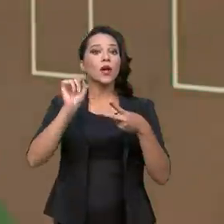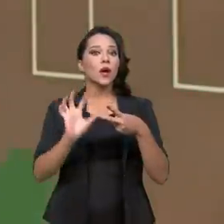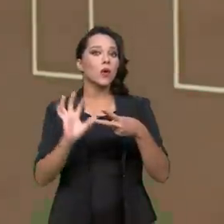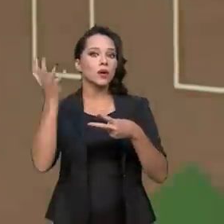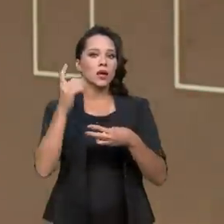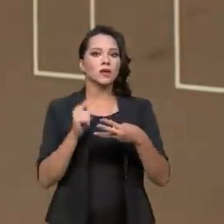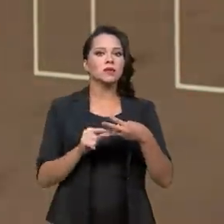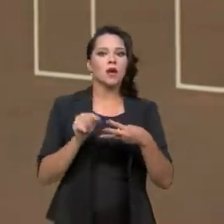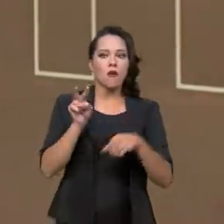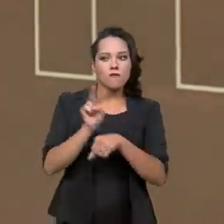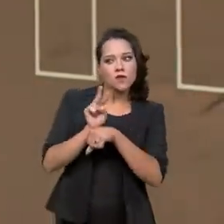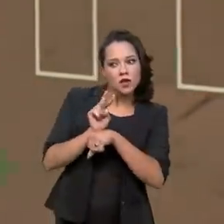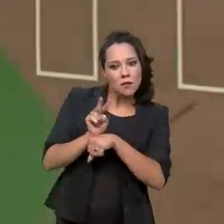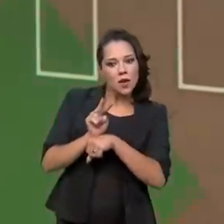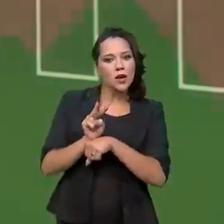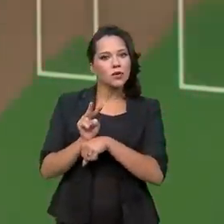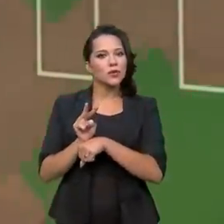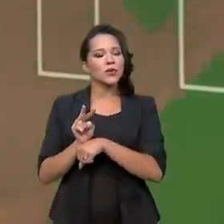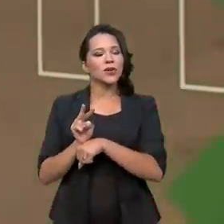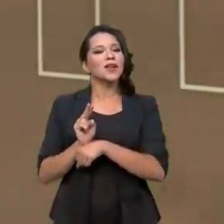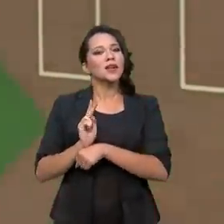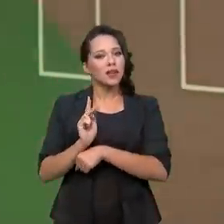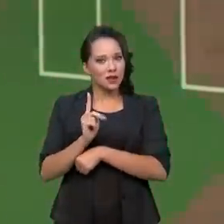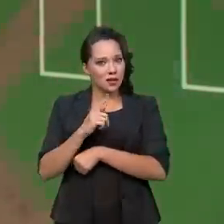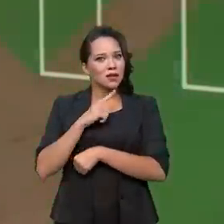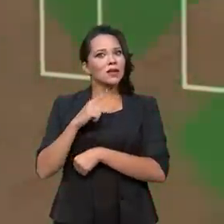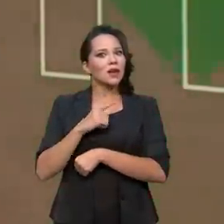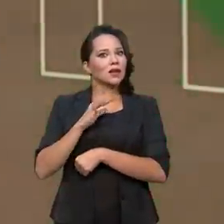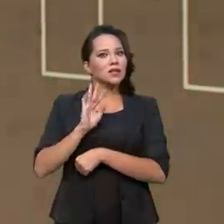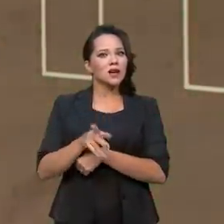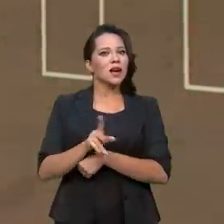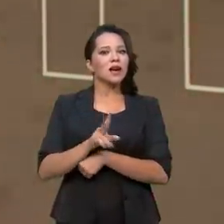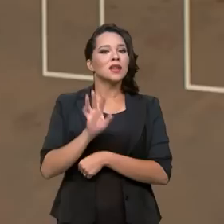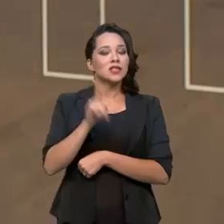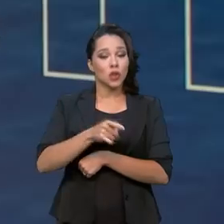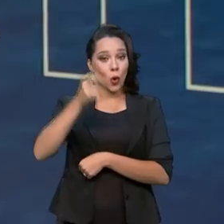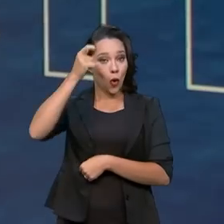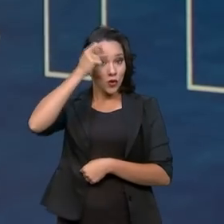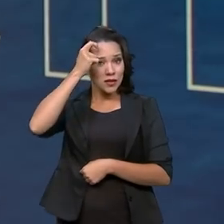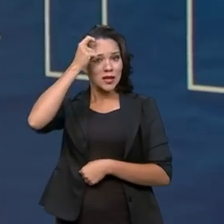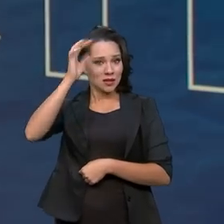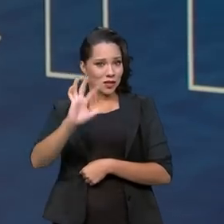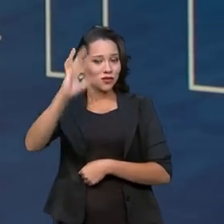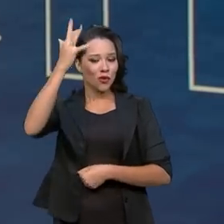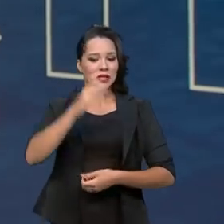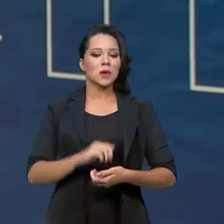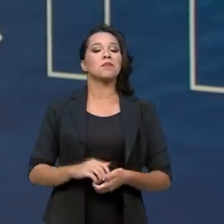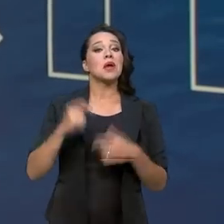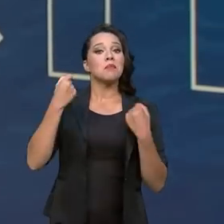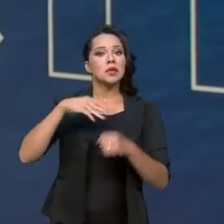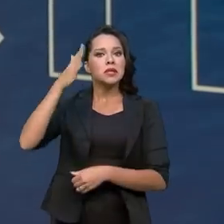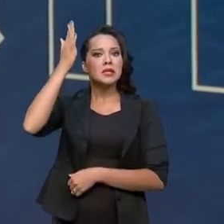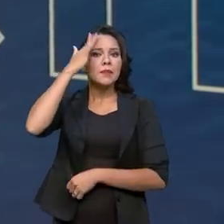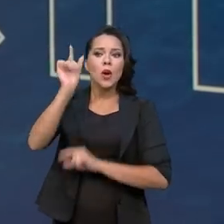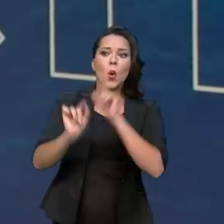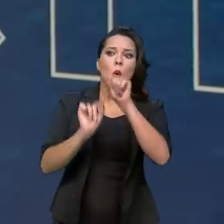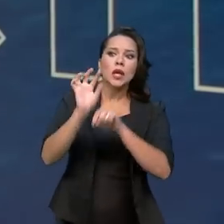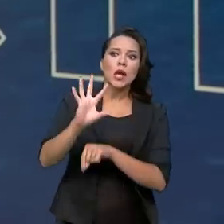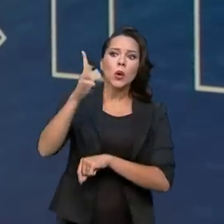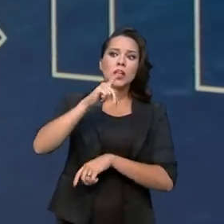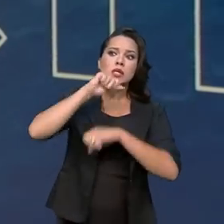um monitoramento, e que nós, em termos de jargão, nós chamamos de consciência situacional. Nós temos que saber o que está acontecendo